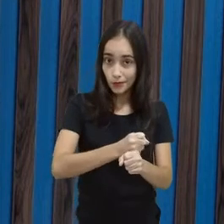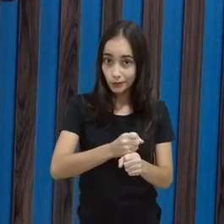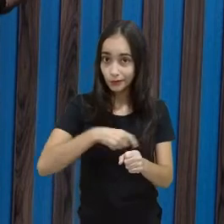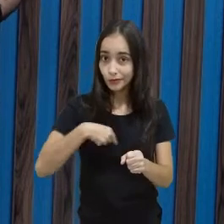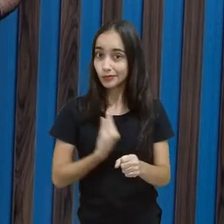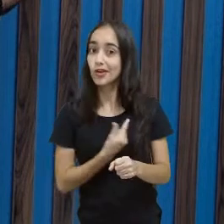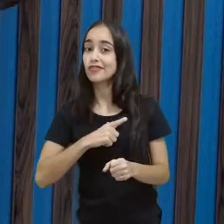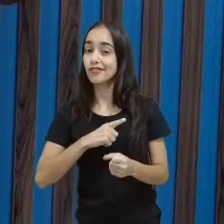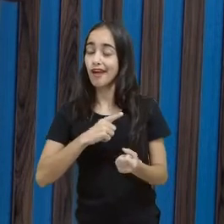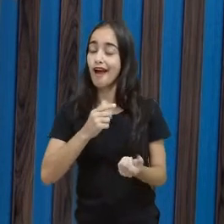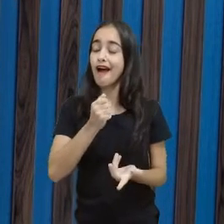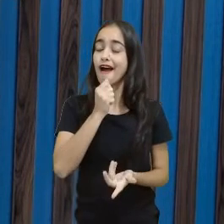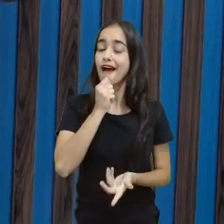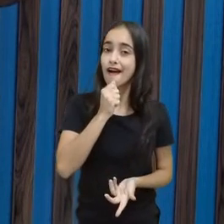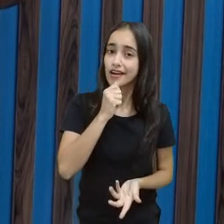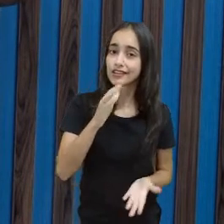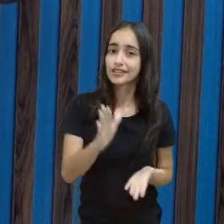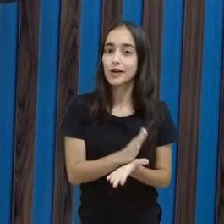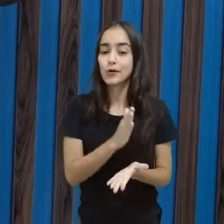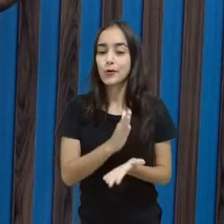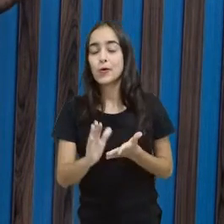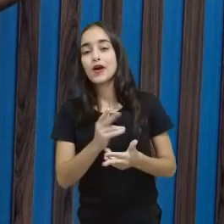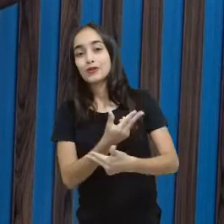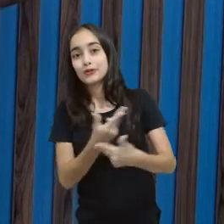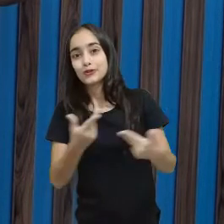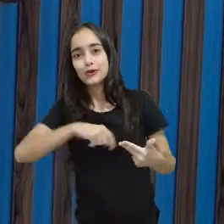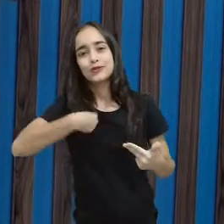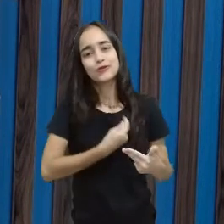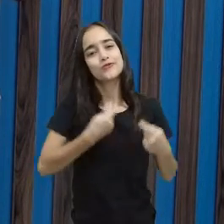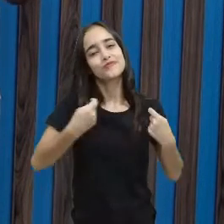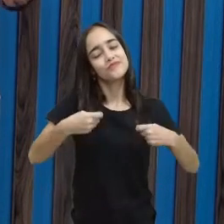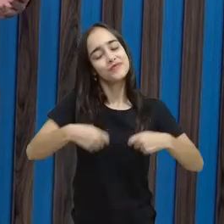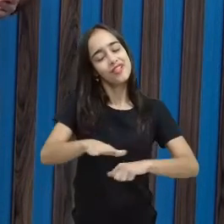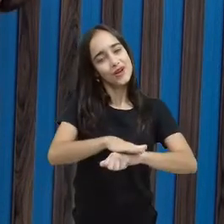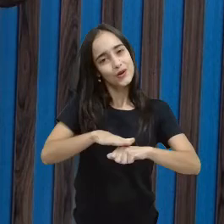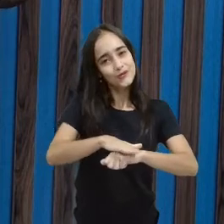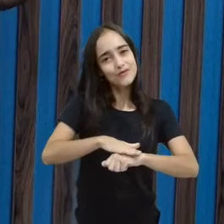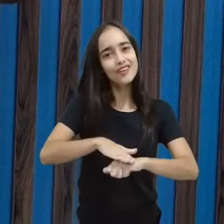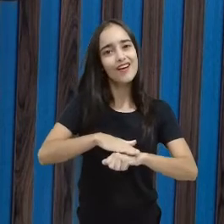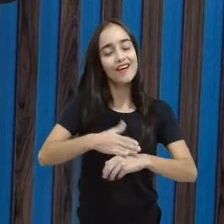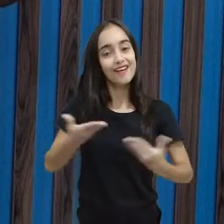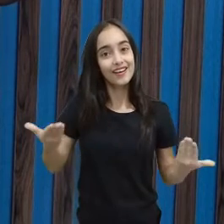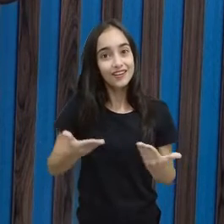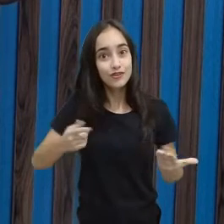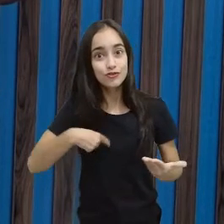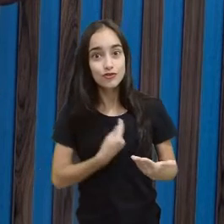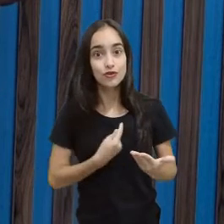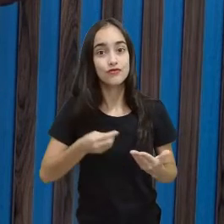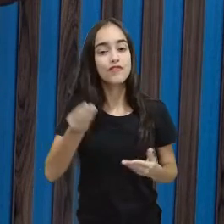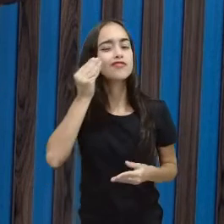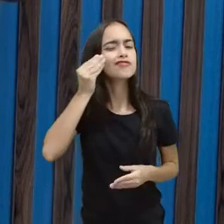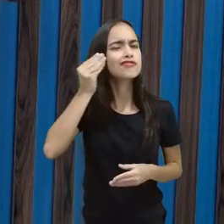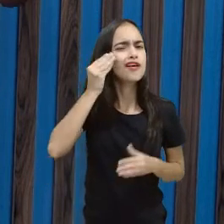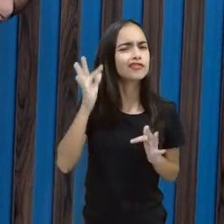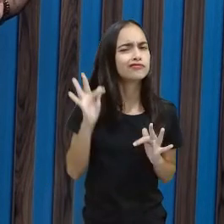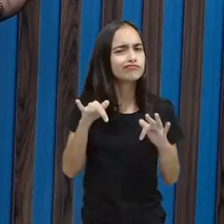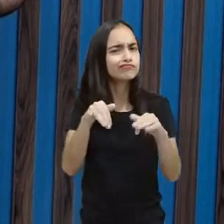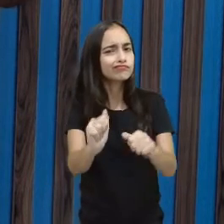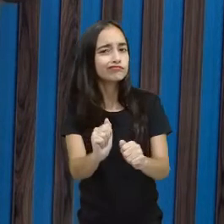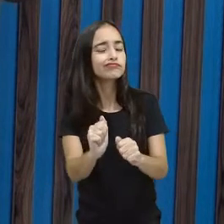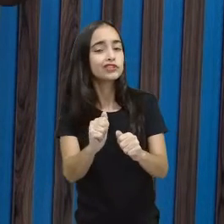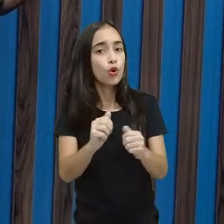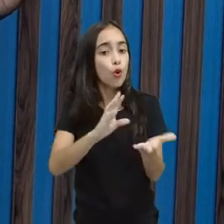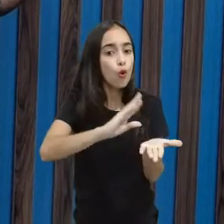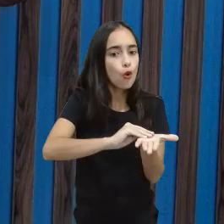tem ainda algumas questões para a gente conversar aqui e vamos hoje tentar finalizar esse conteúdo, né, que nós já